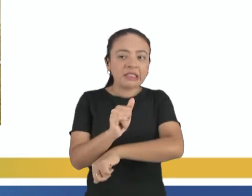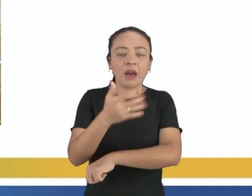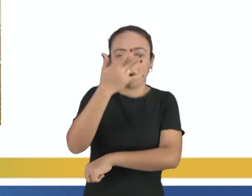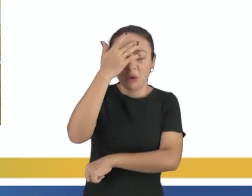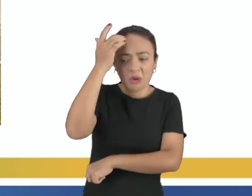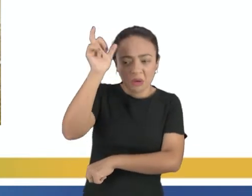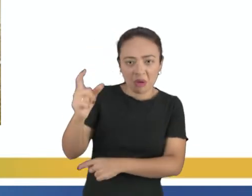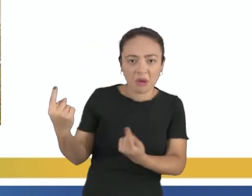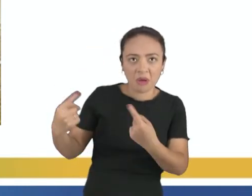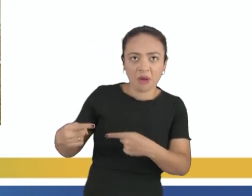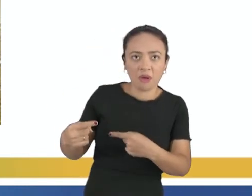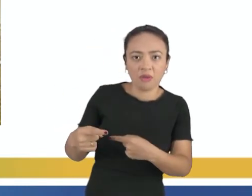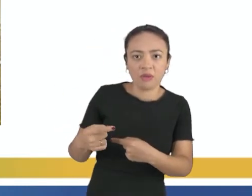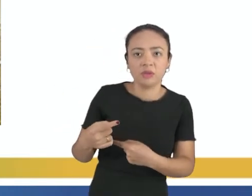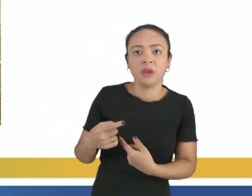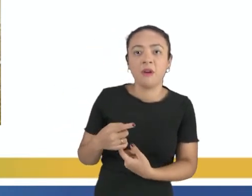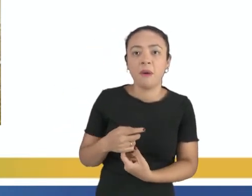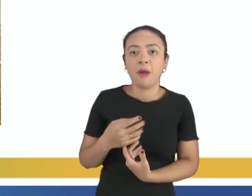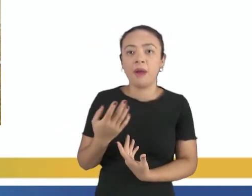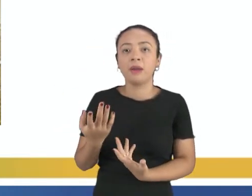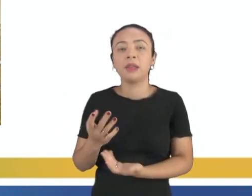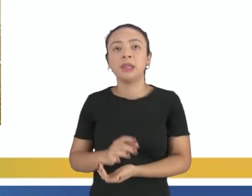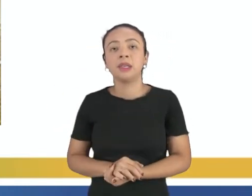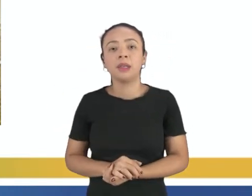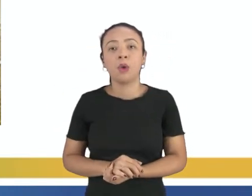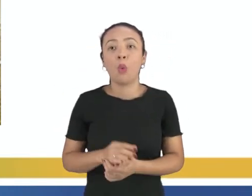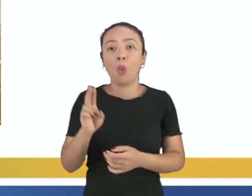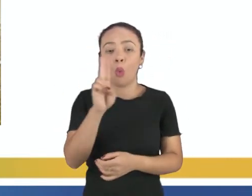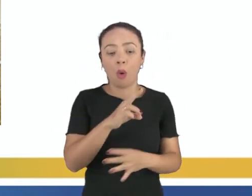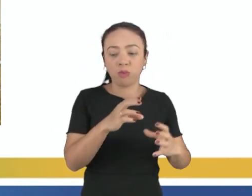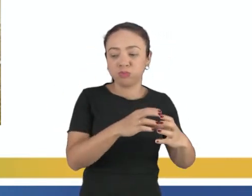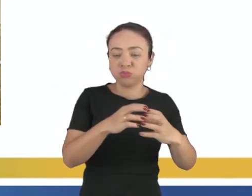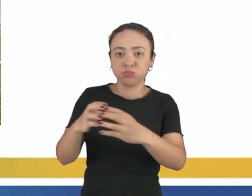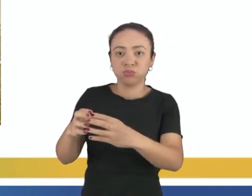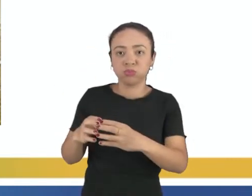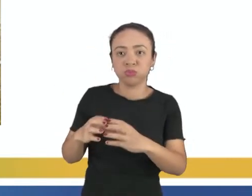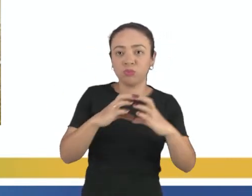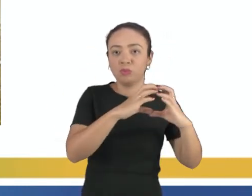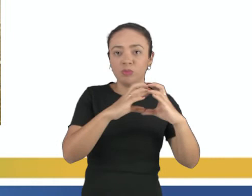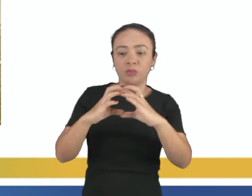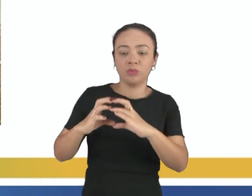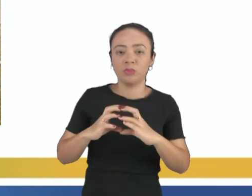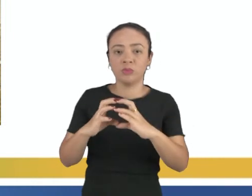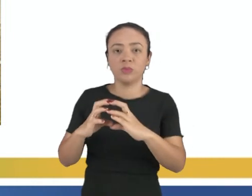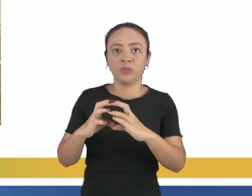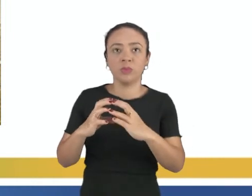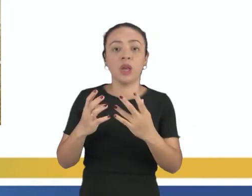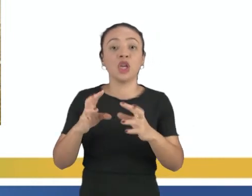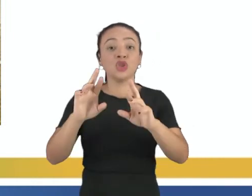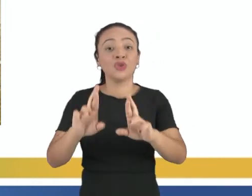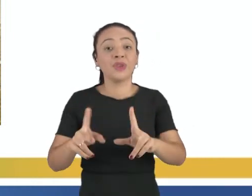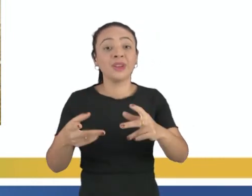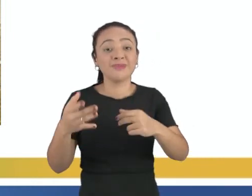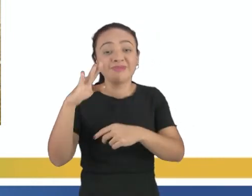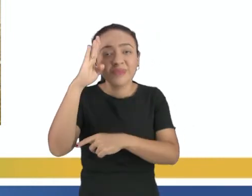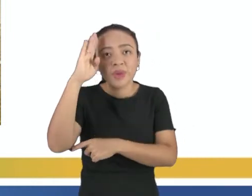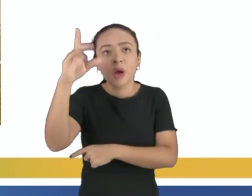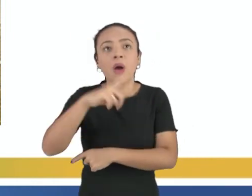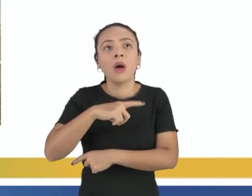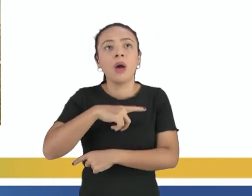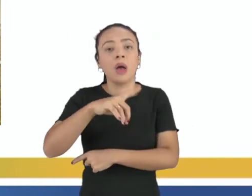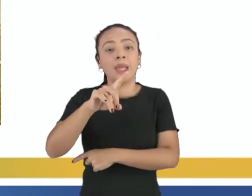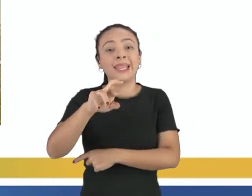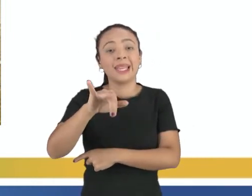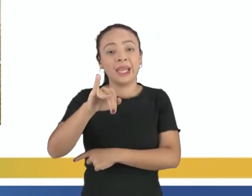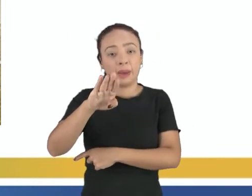lado, você leva só o corpo, volta e leva a bola para o outro lado na intenção de ludibriar o adversário. Essa é a diferença básica entre